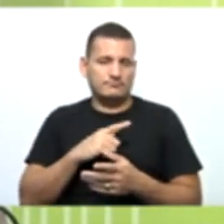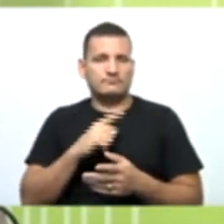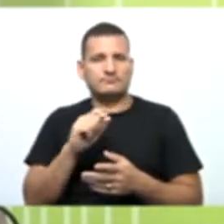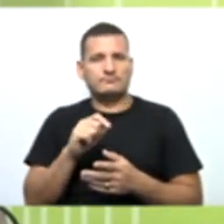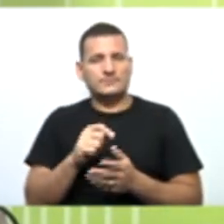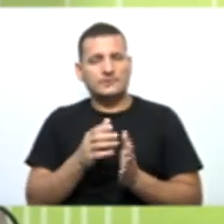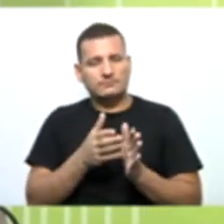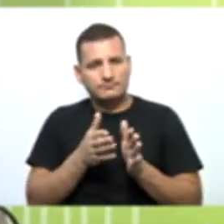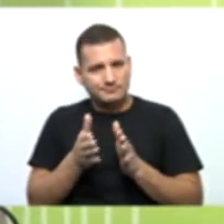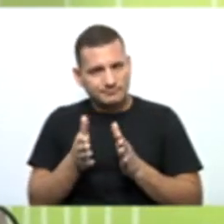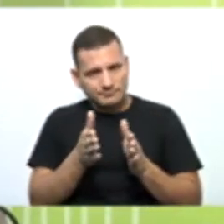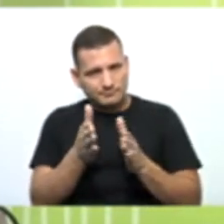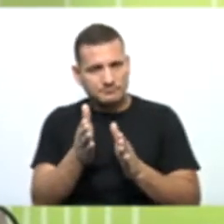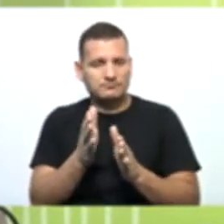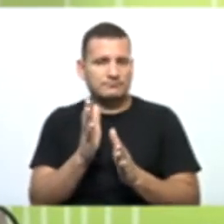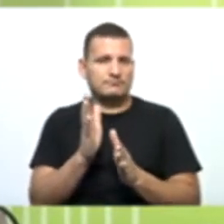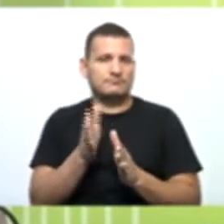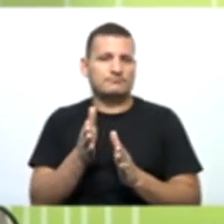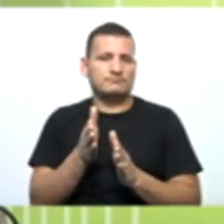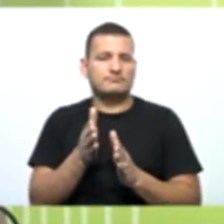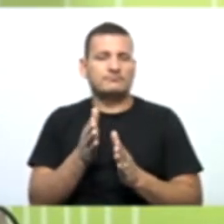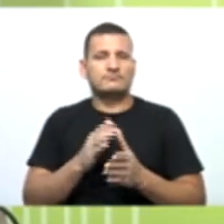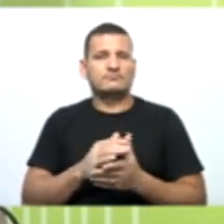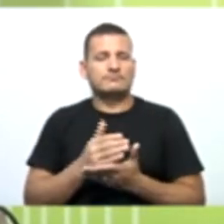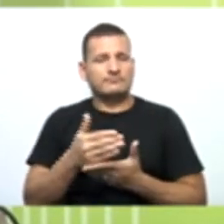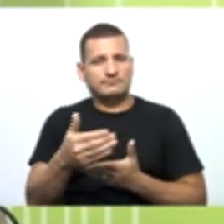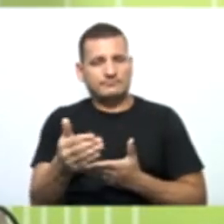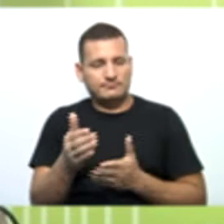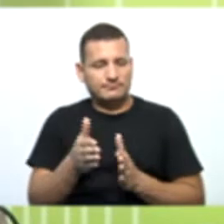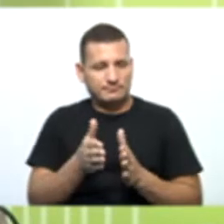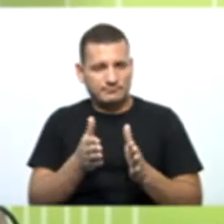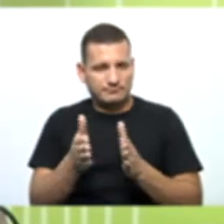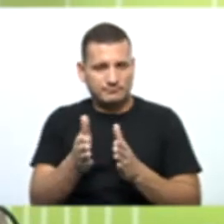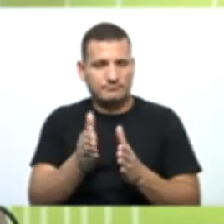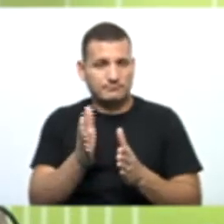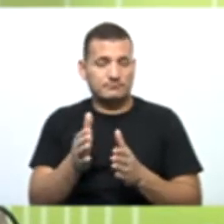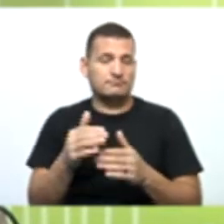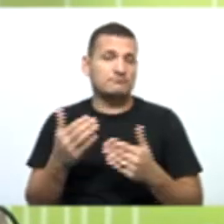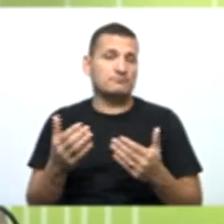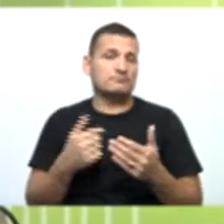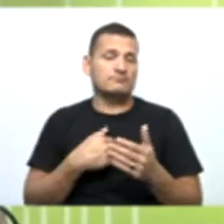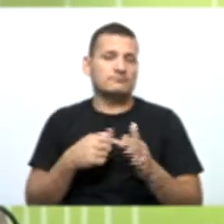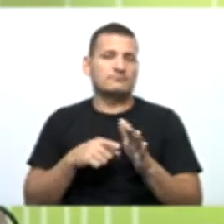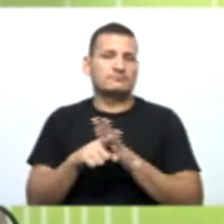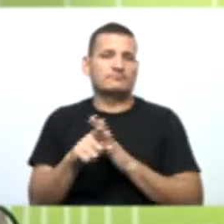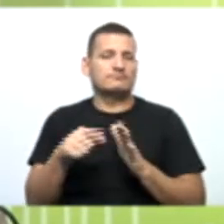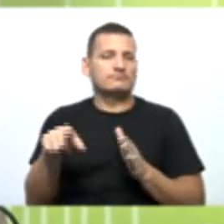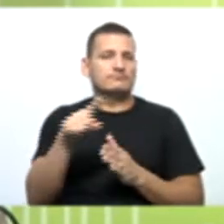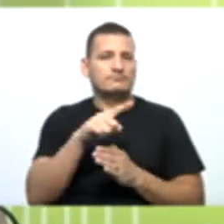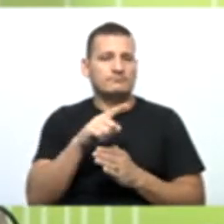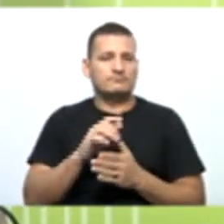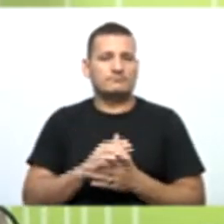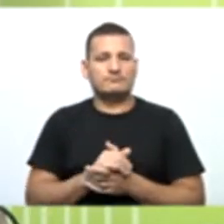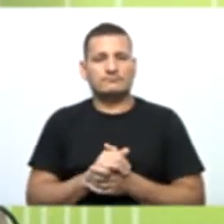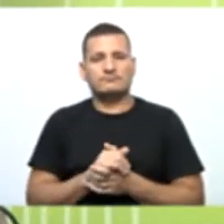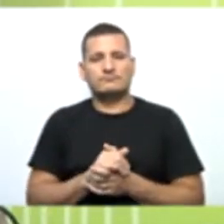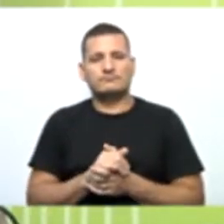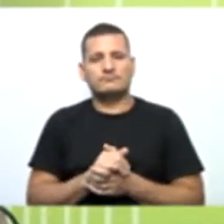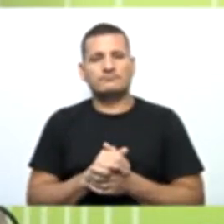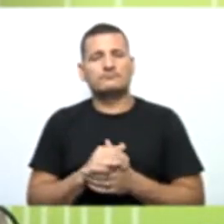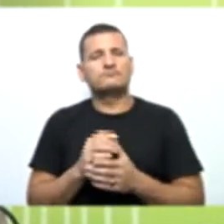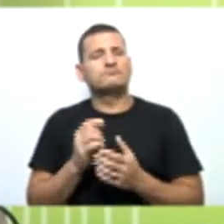bem já longo, né? E assim, eu chego e pergunto para vocês, gente, ó, o